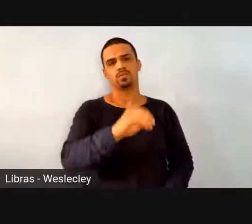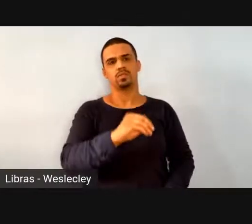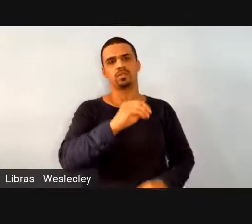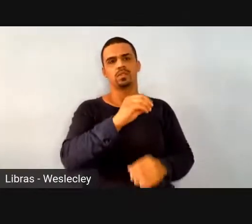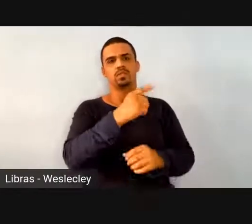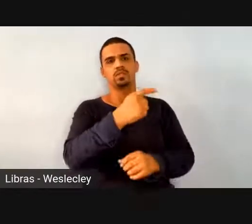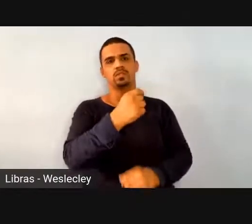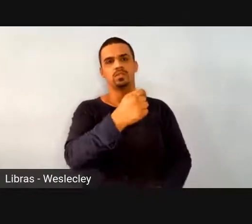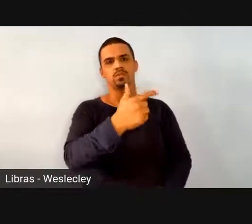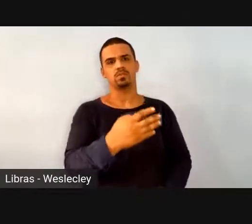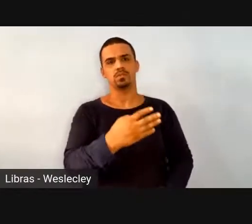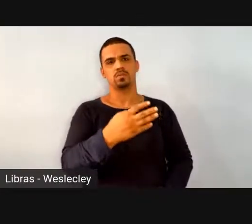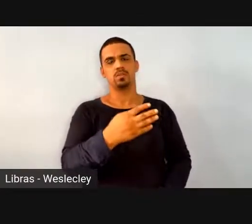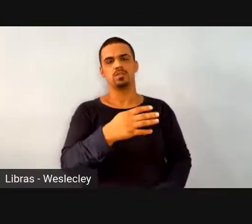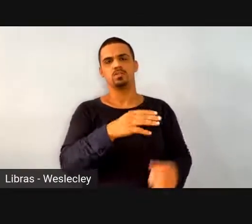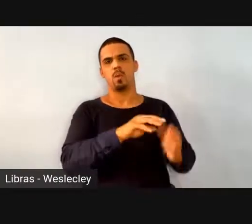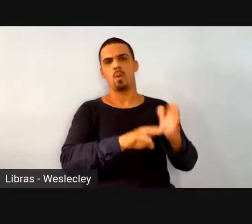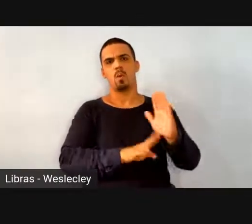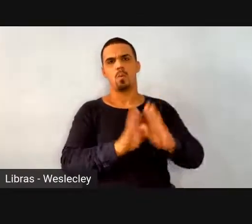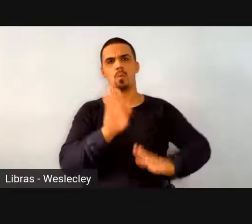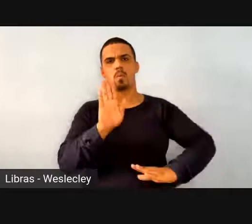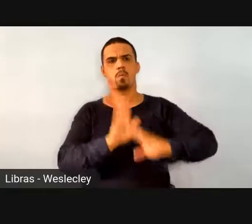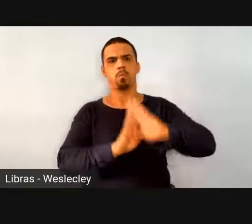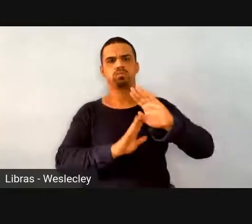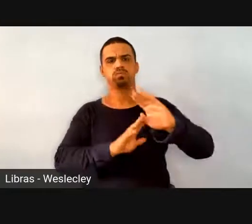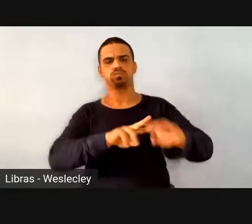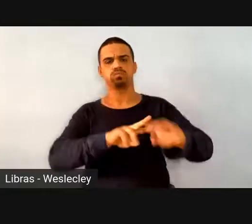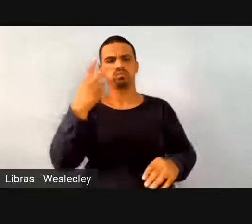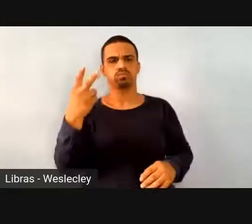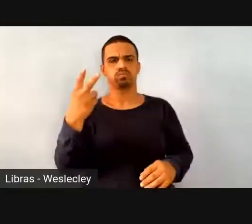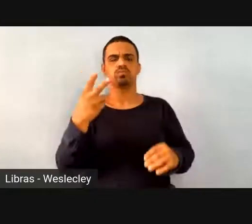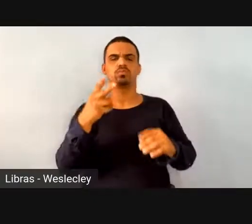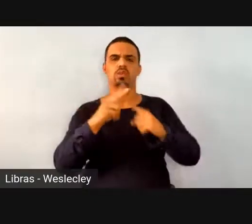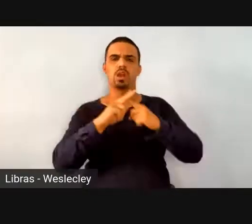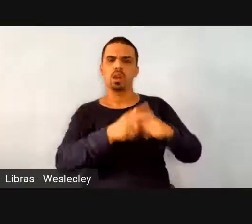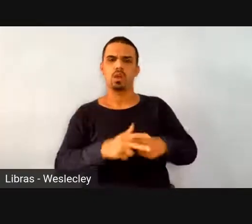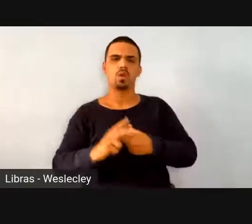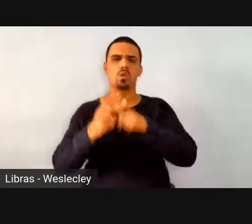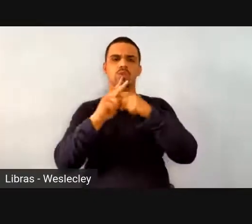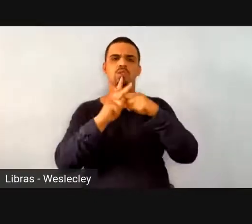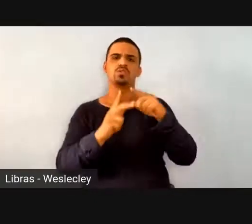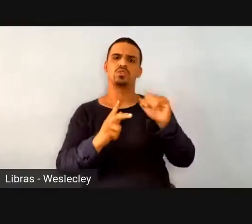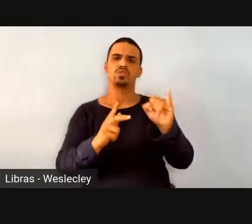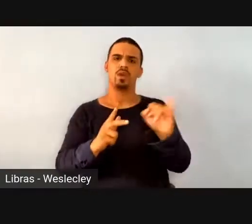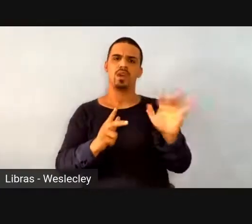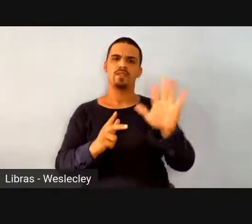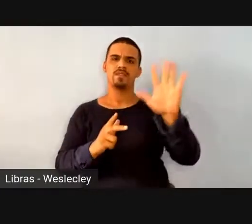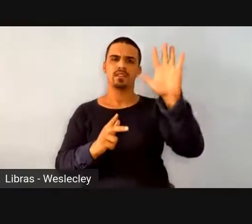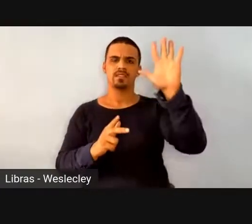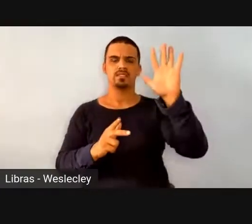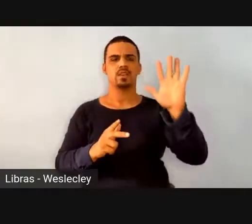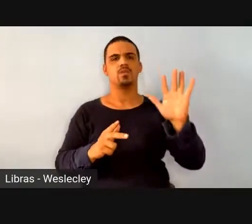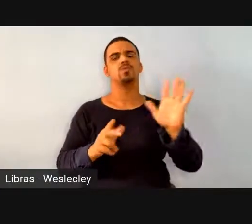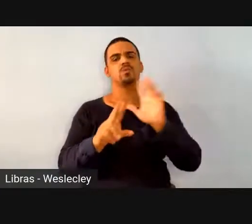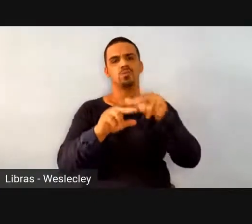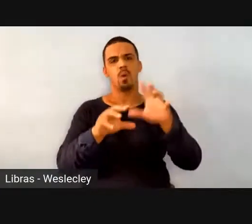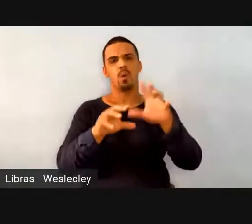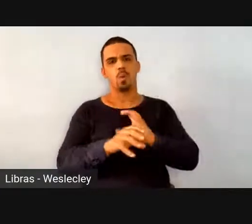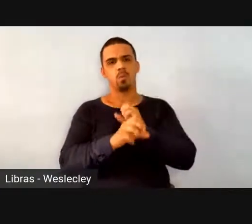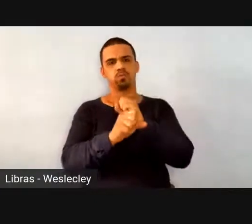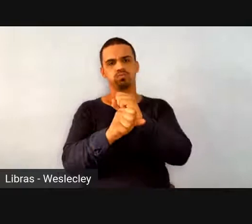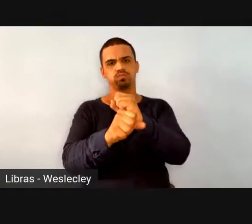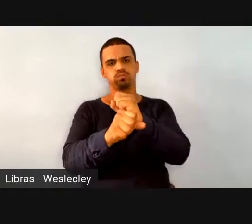em 2014, já corrigindo aí a inflação, né? Então, o volume de recursos nas